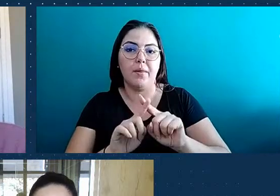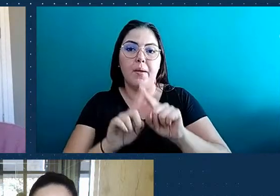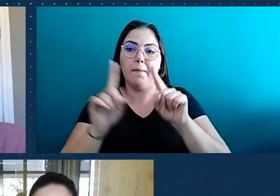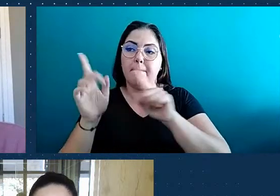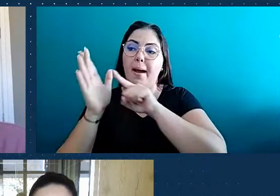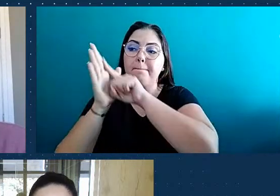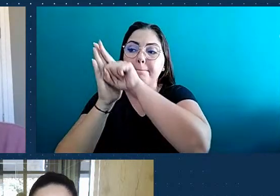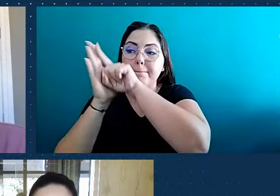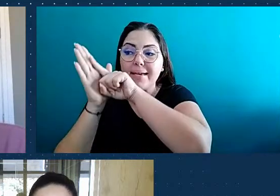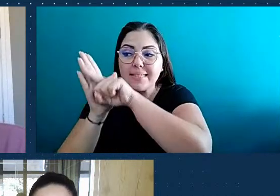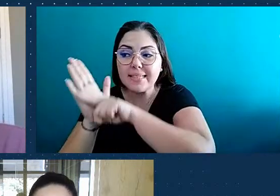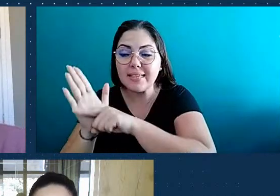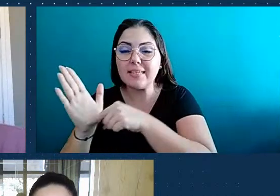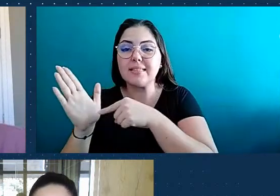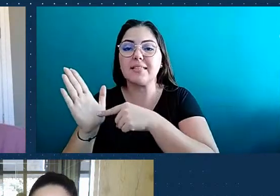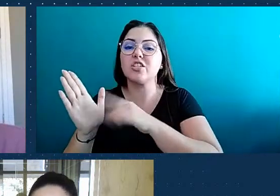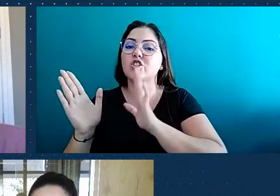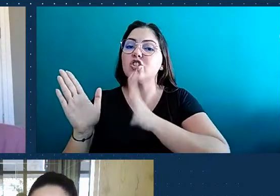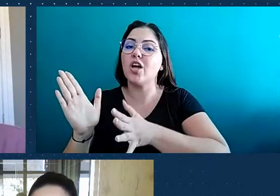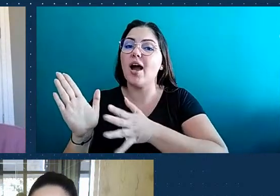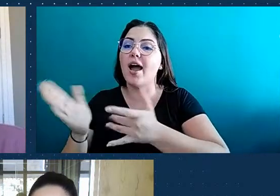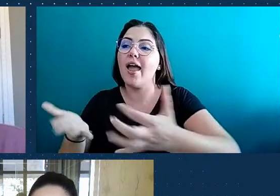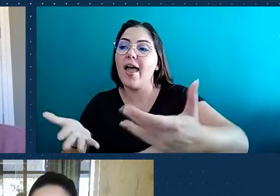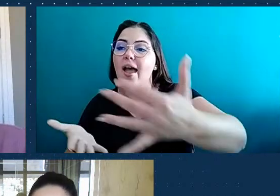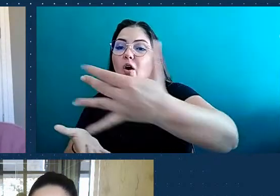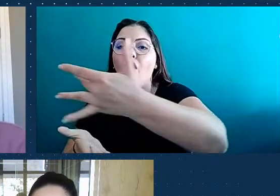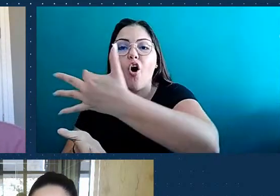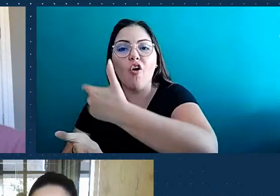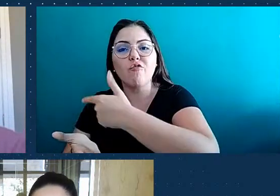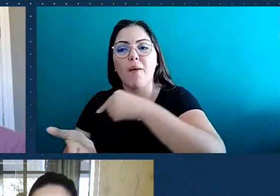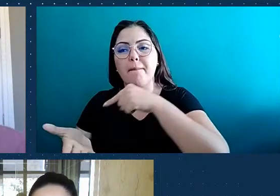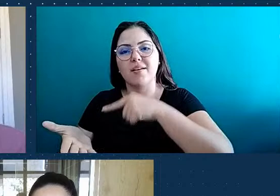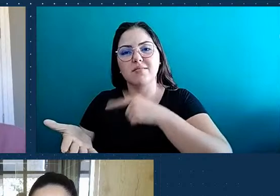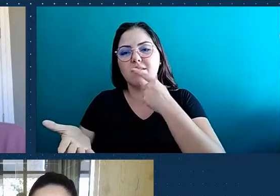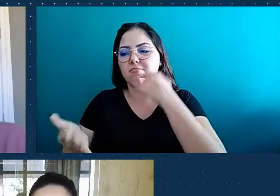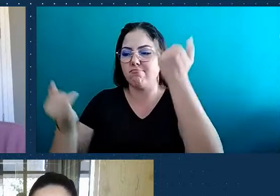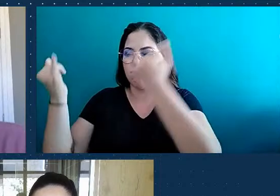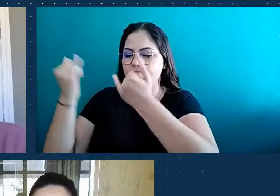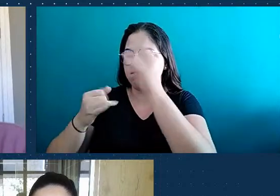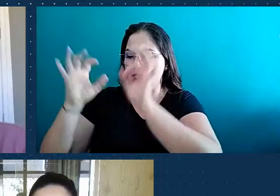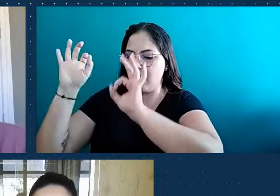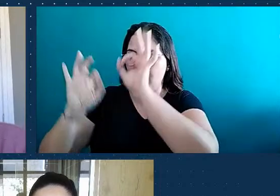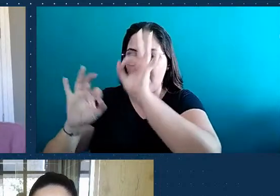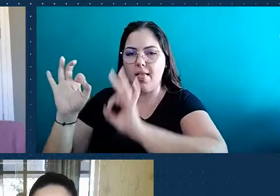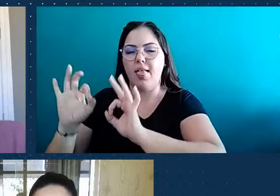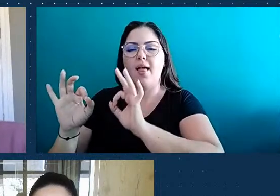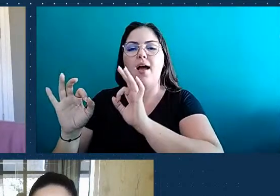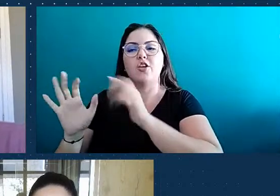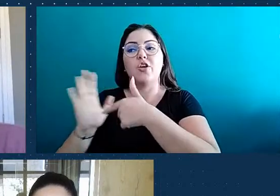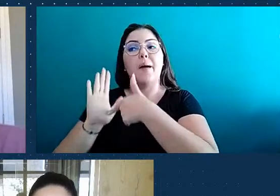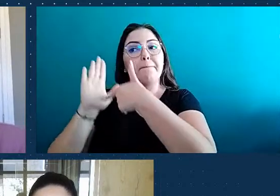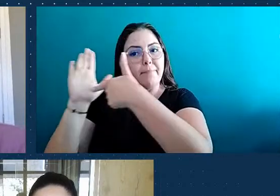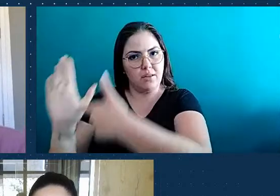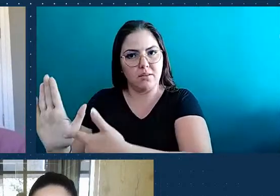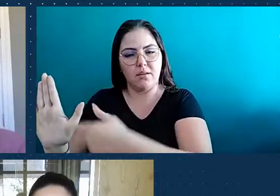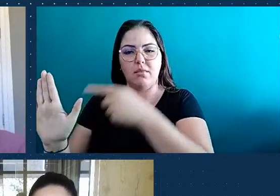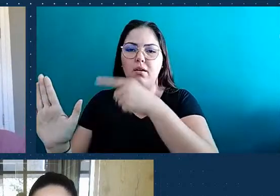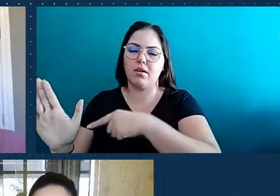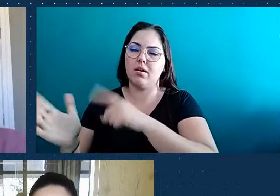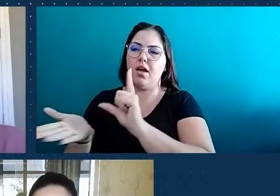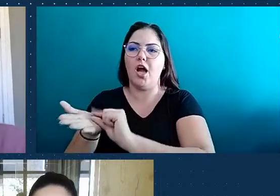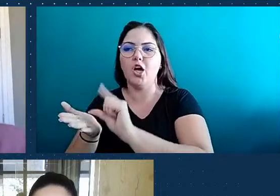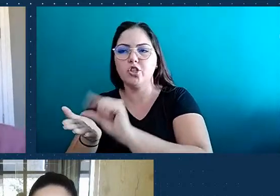projeto, aí já é um artigo, ou uma monografia, ou uma tese, uma dissertação, um relatório, aí já não é mais projeto. Então,